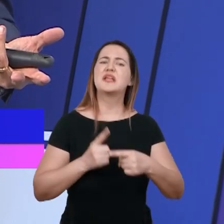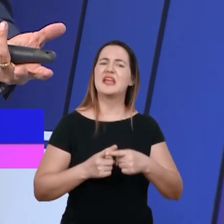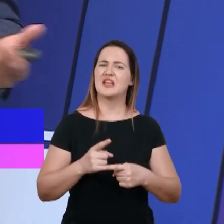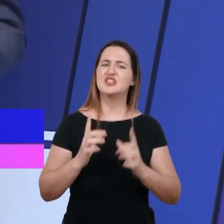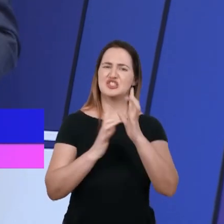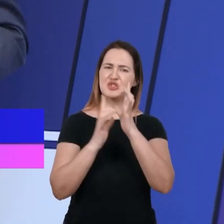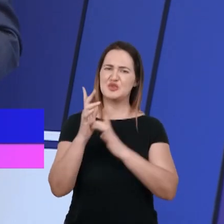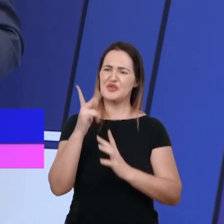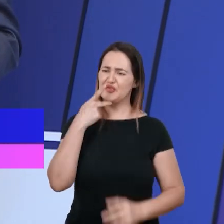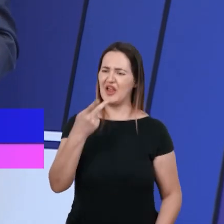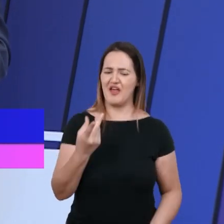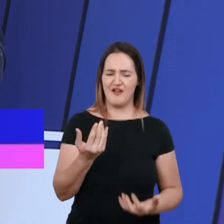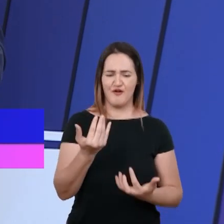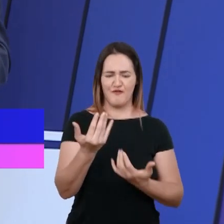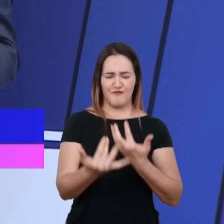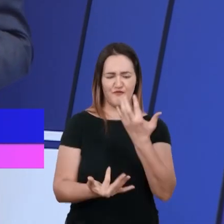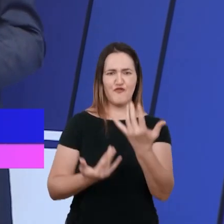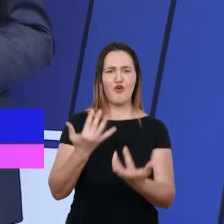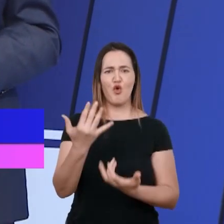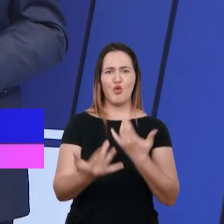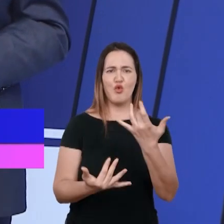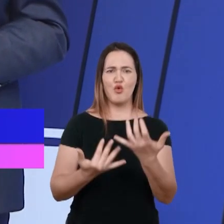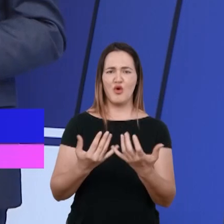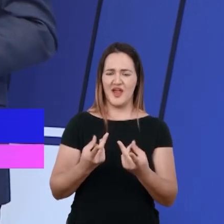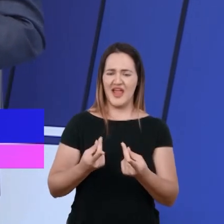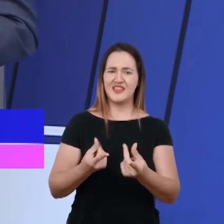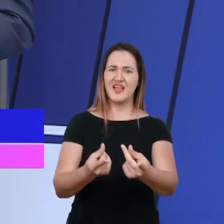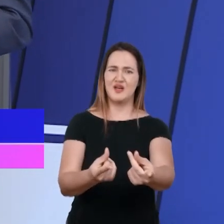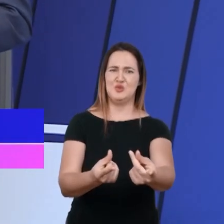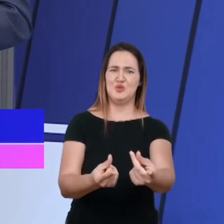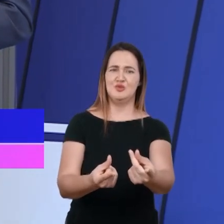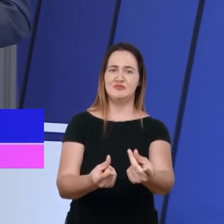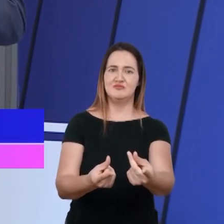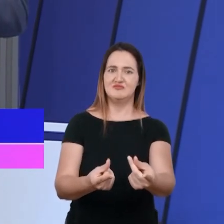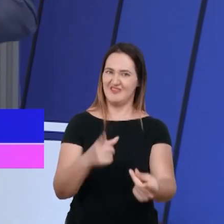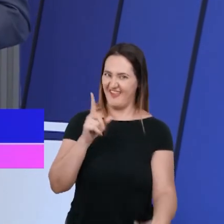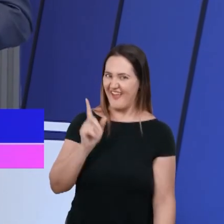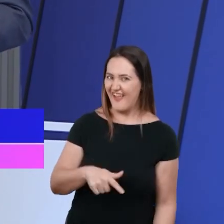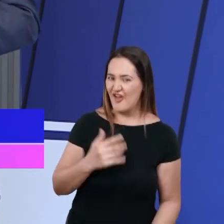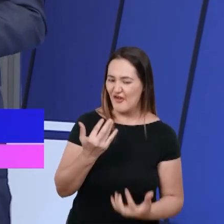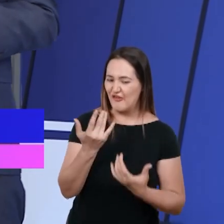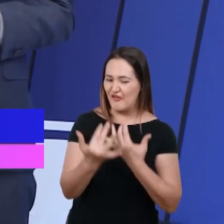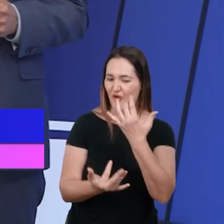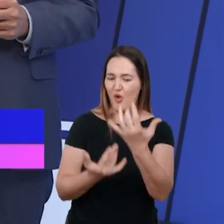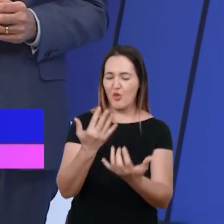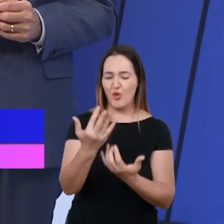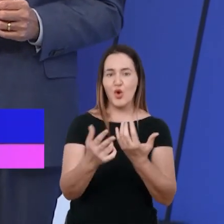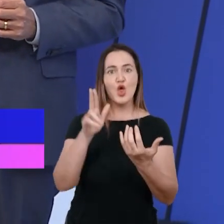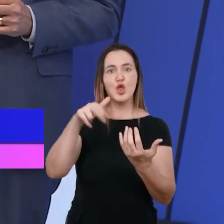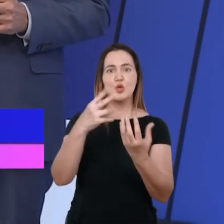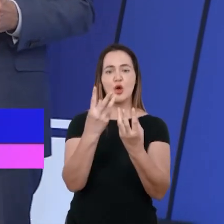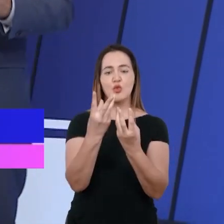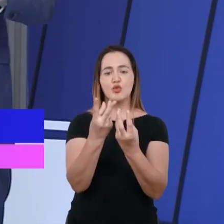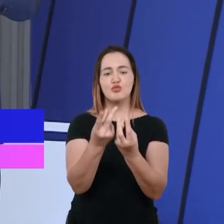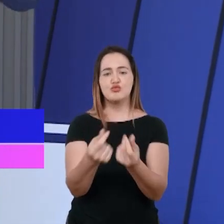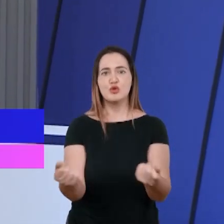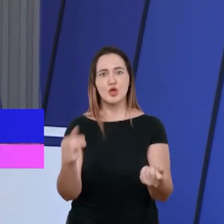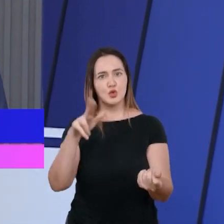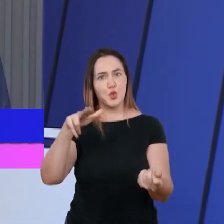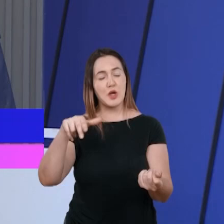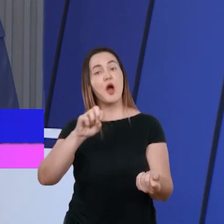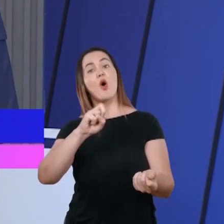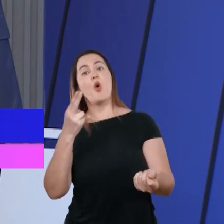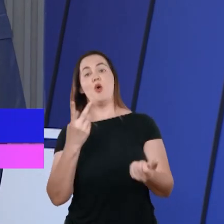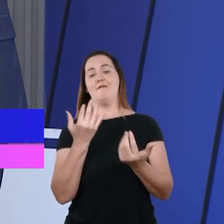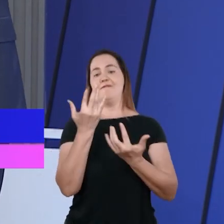fala fogo eterno? O que é que ele quer nos dizer com este fogo eterno? Seria então uma